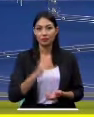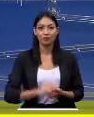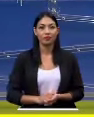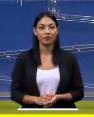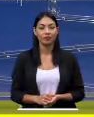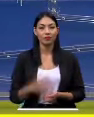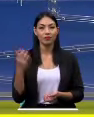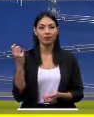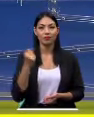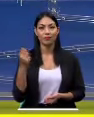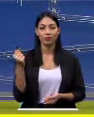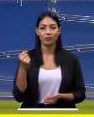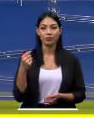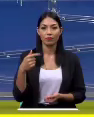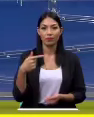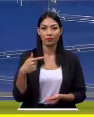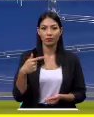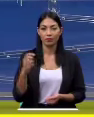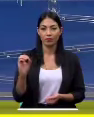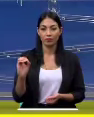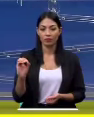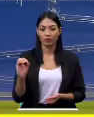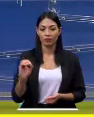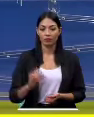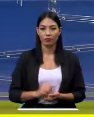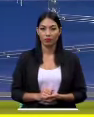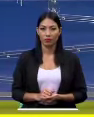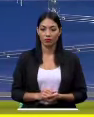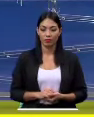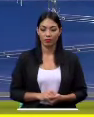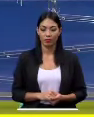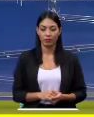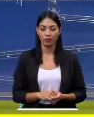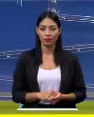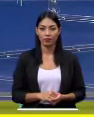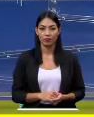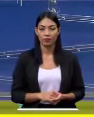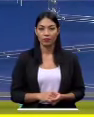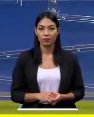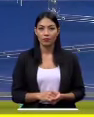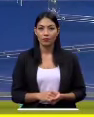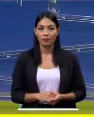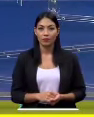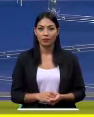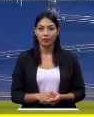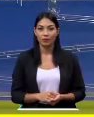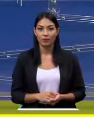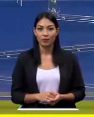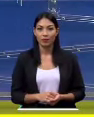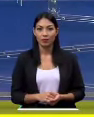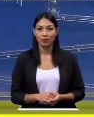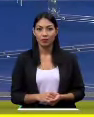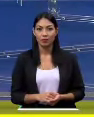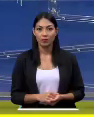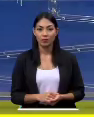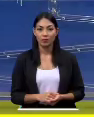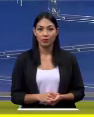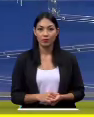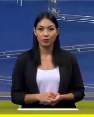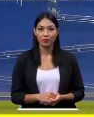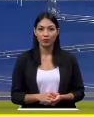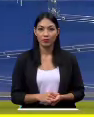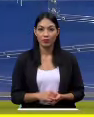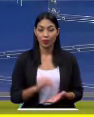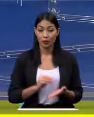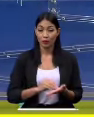branca, número 70. Branca, 70. Falta pouco, faltam apenas